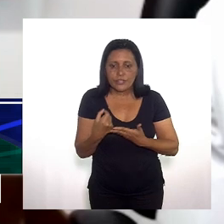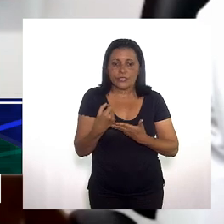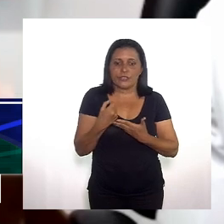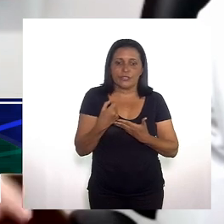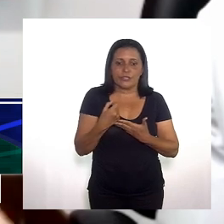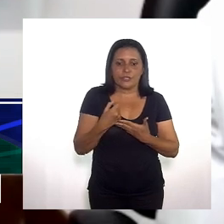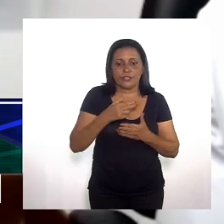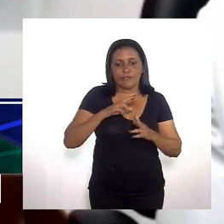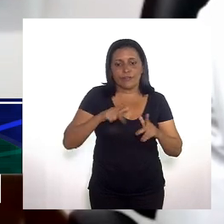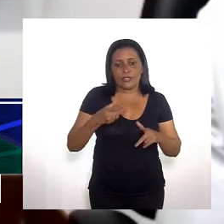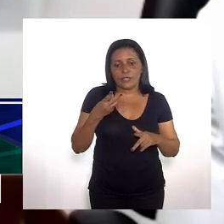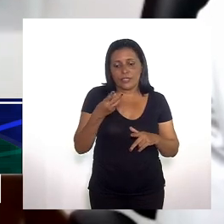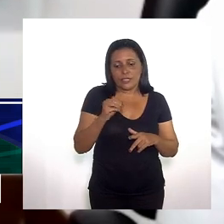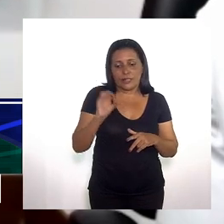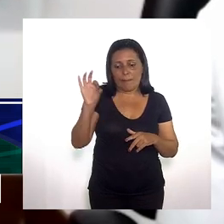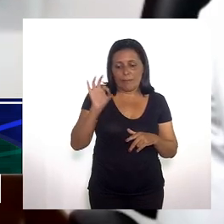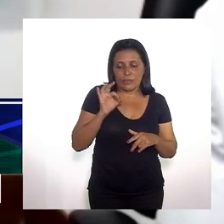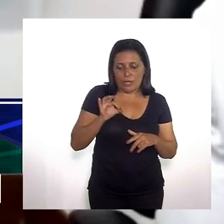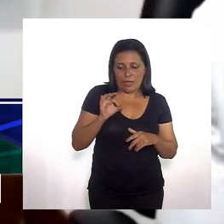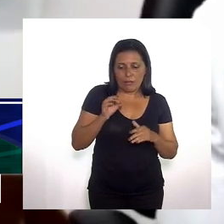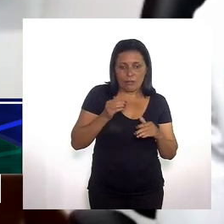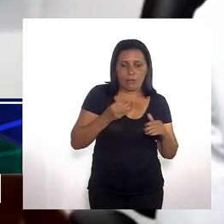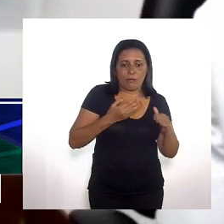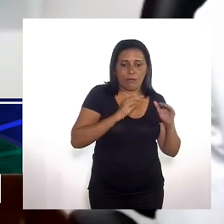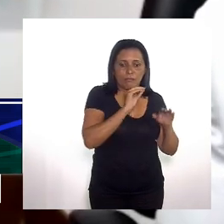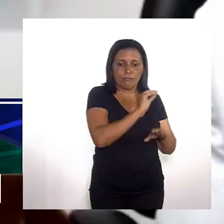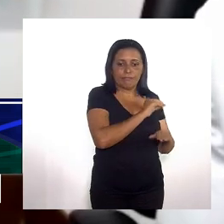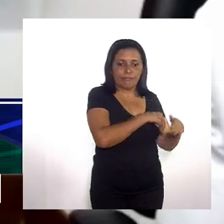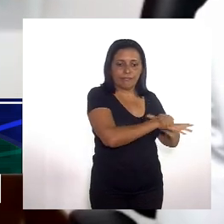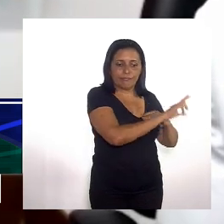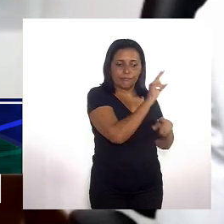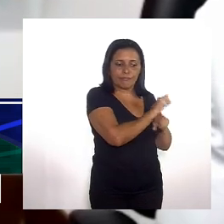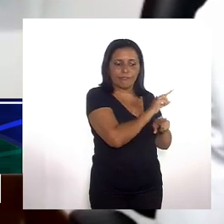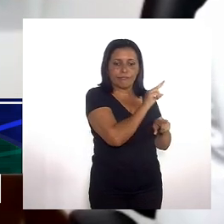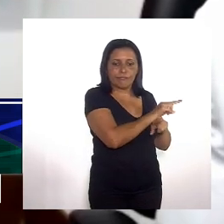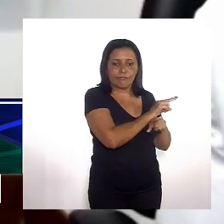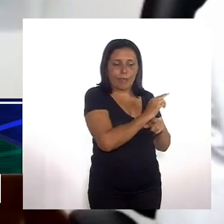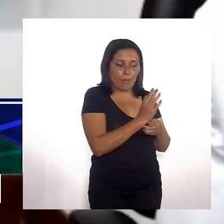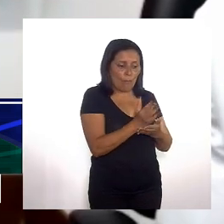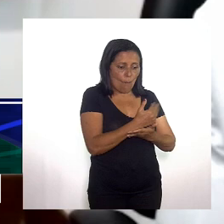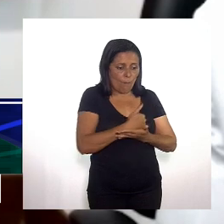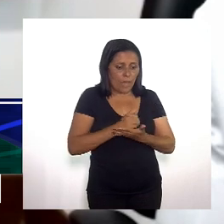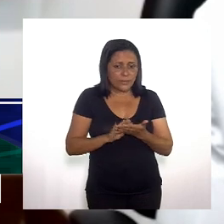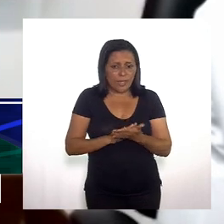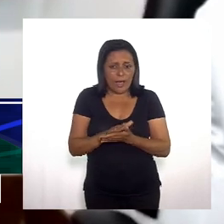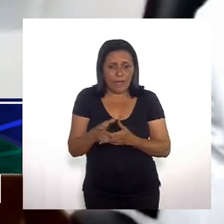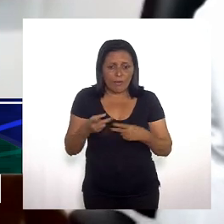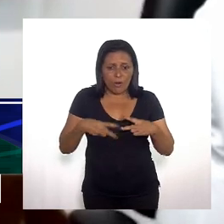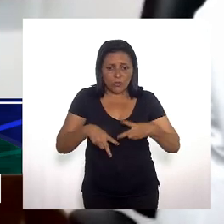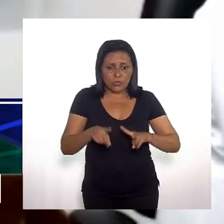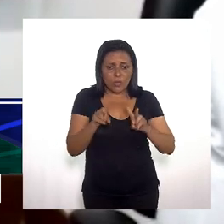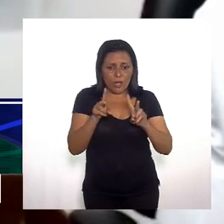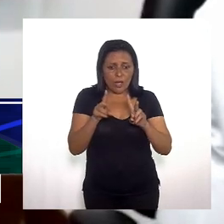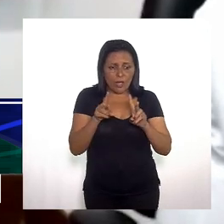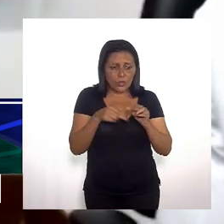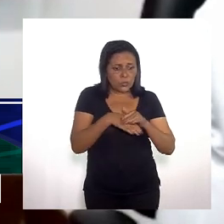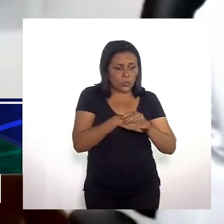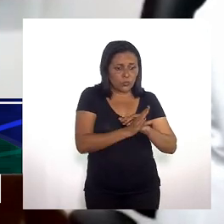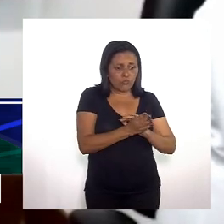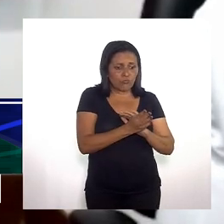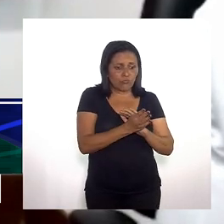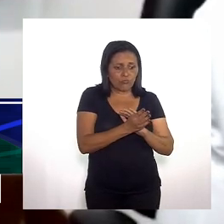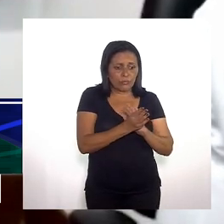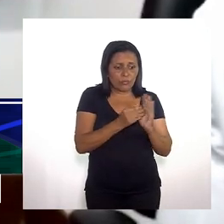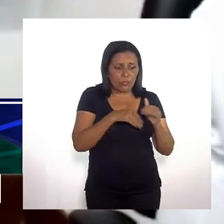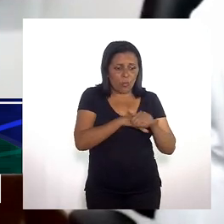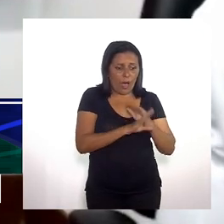5, 30% vai para o fundo. Mas se não arrecadar nada, vai continuar. Não entra nada no fundo. O fundo sempre é o